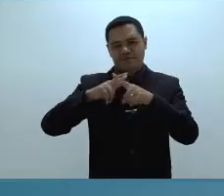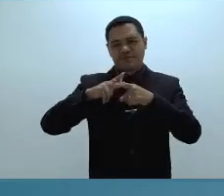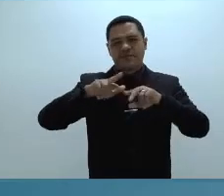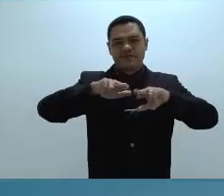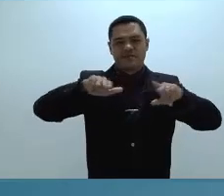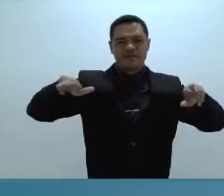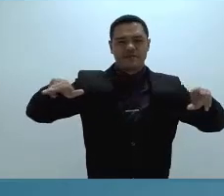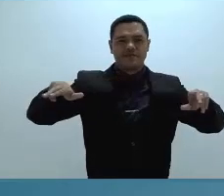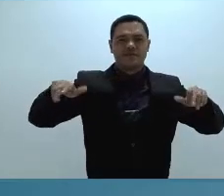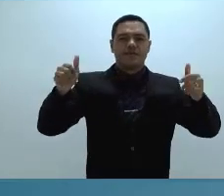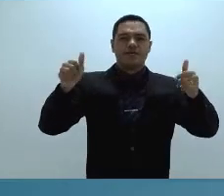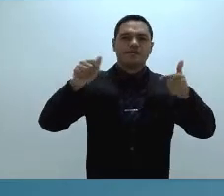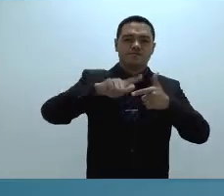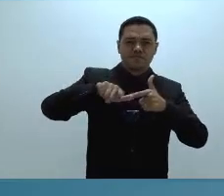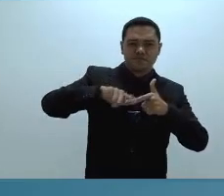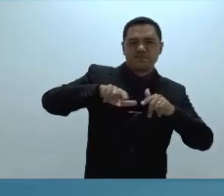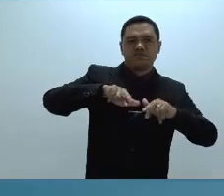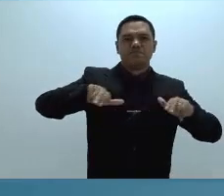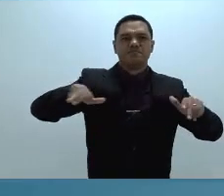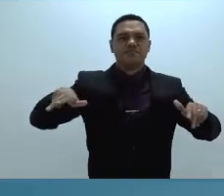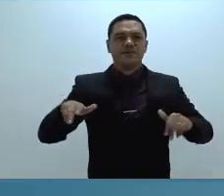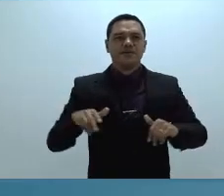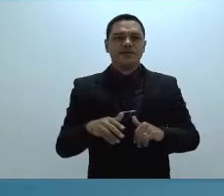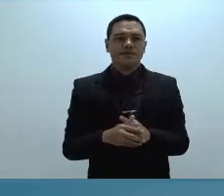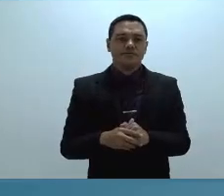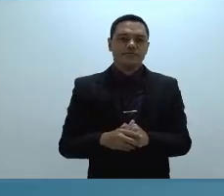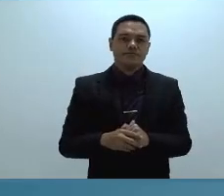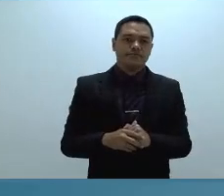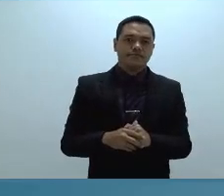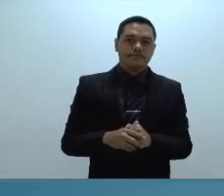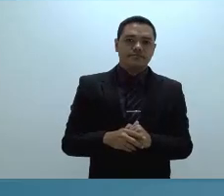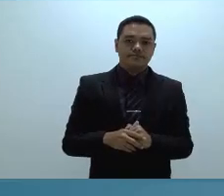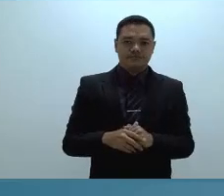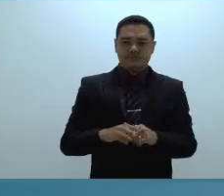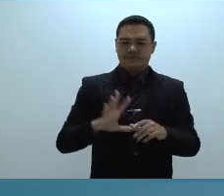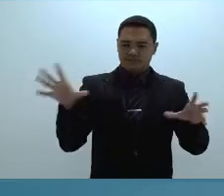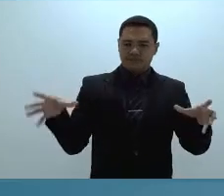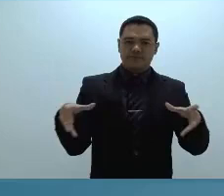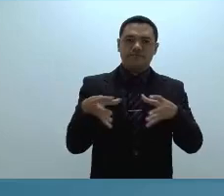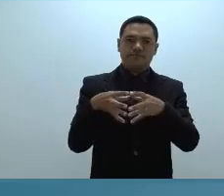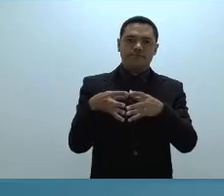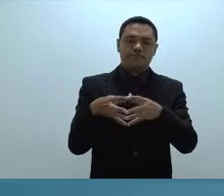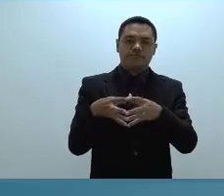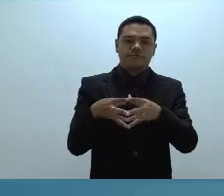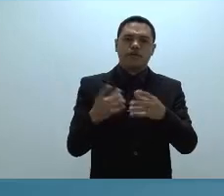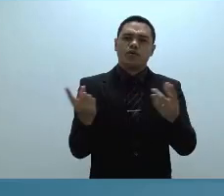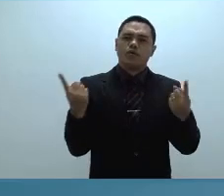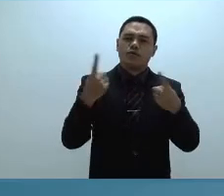redistribuição. Em igual sentido também, o conflito de competência